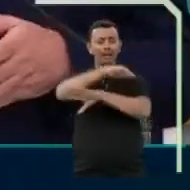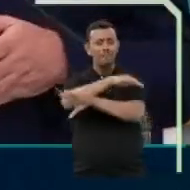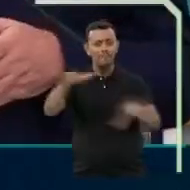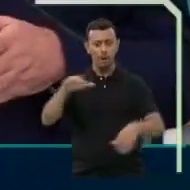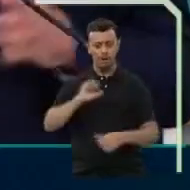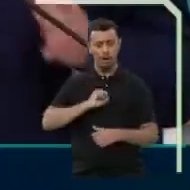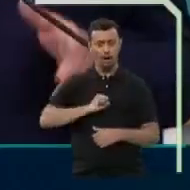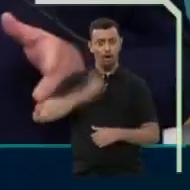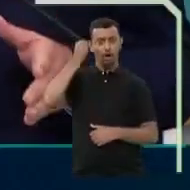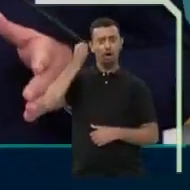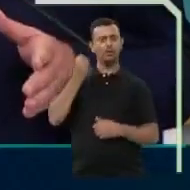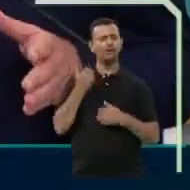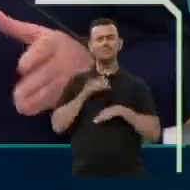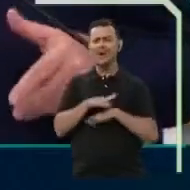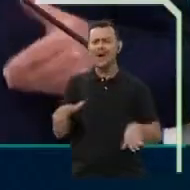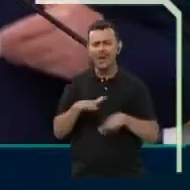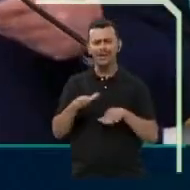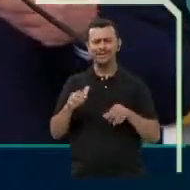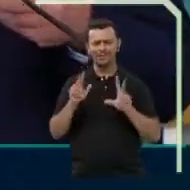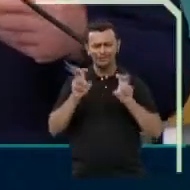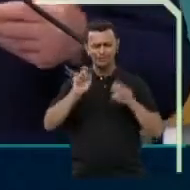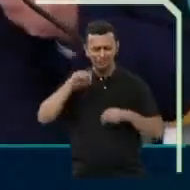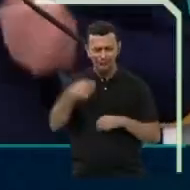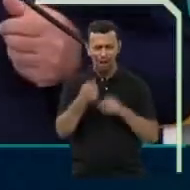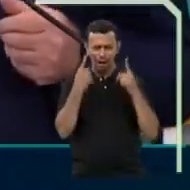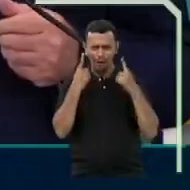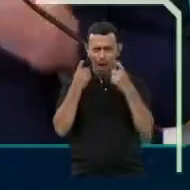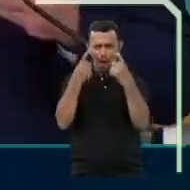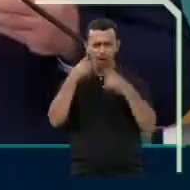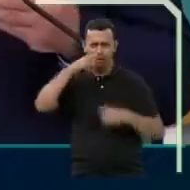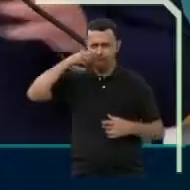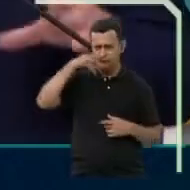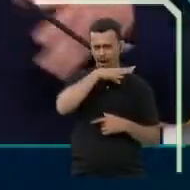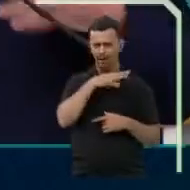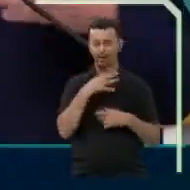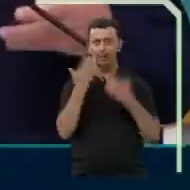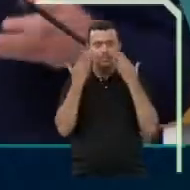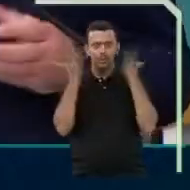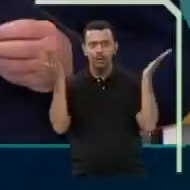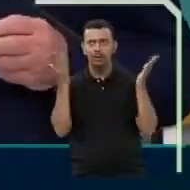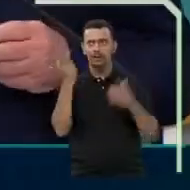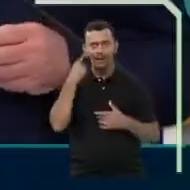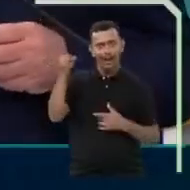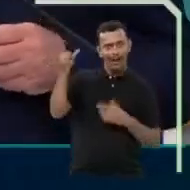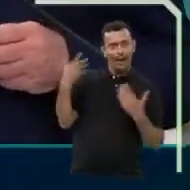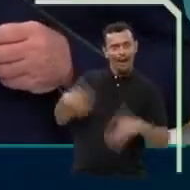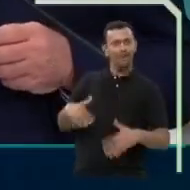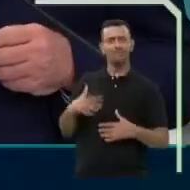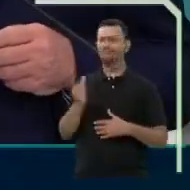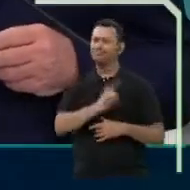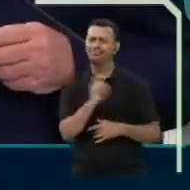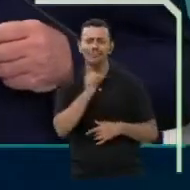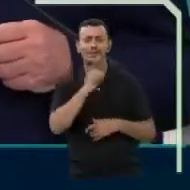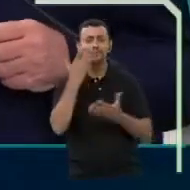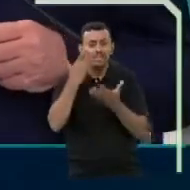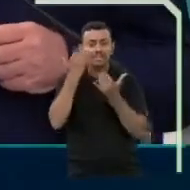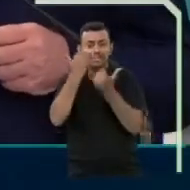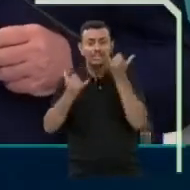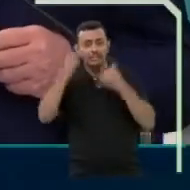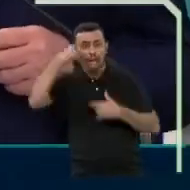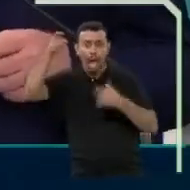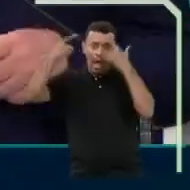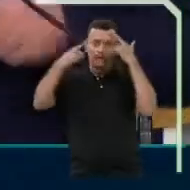desdobraria, como acabou se desdobrando, em violência, e substituir a confrontação odienta por um embate de ideias. Porque desemprego em